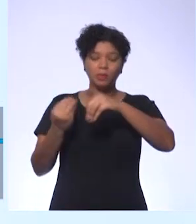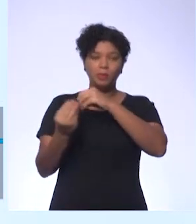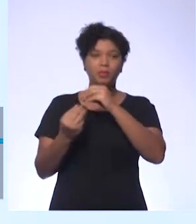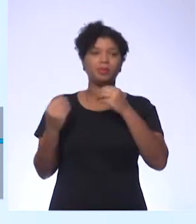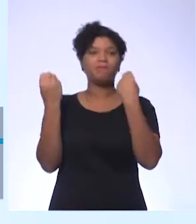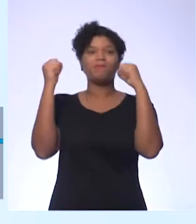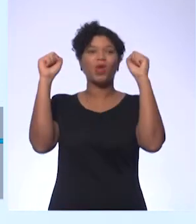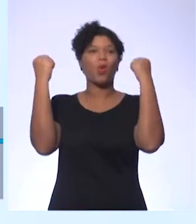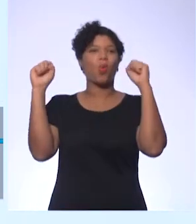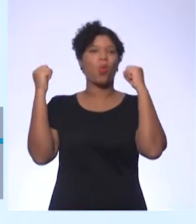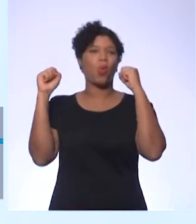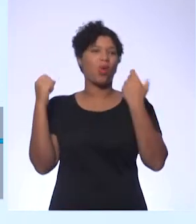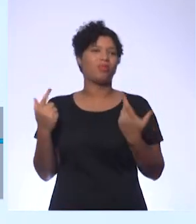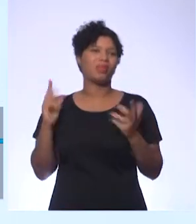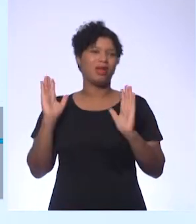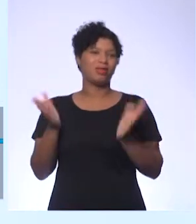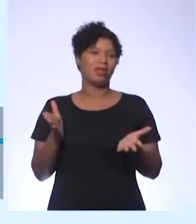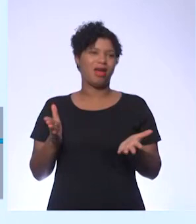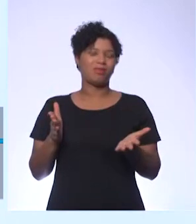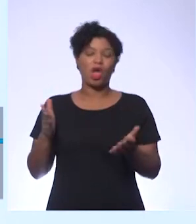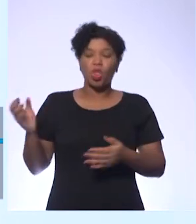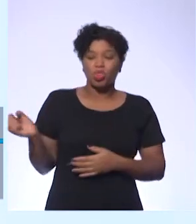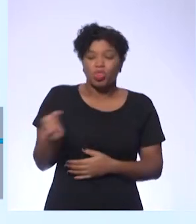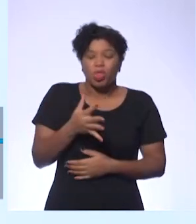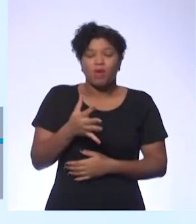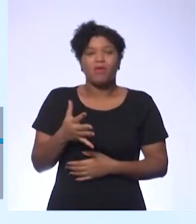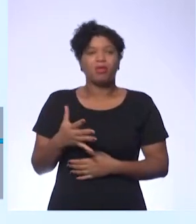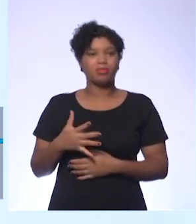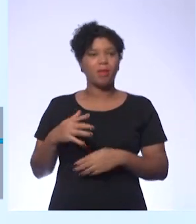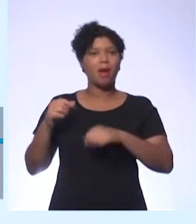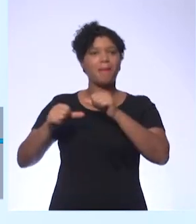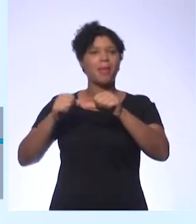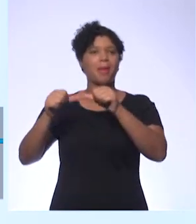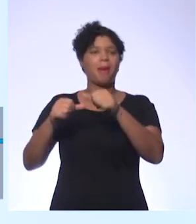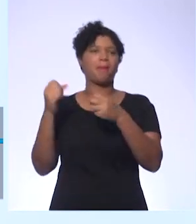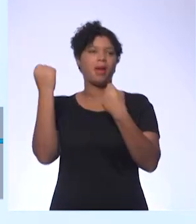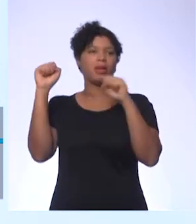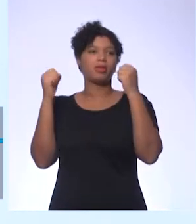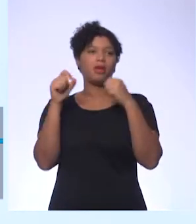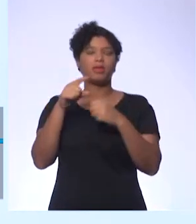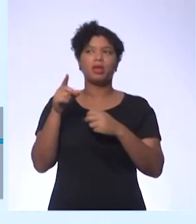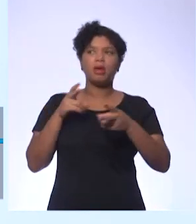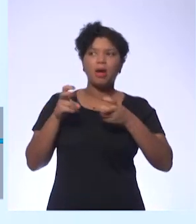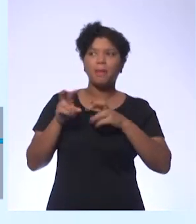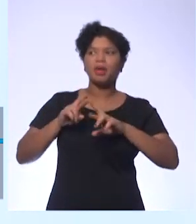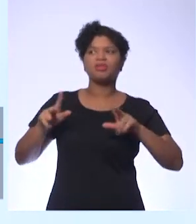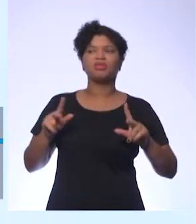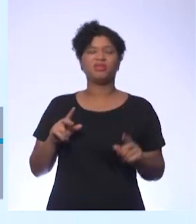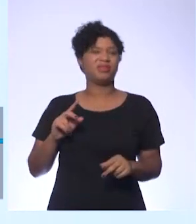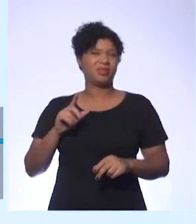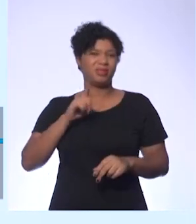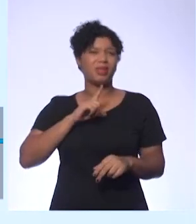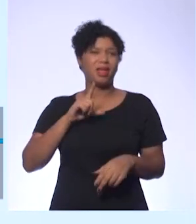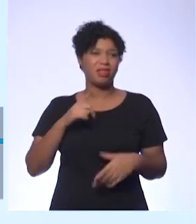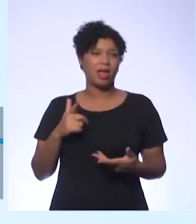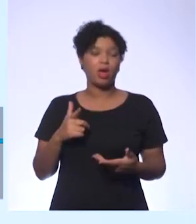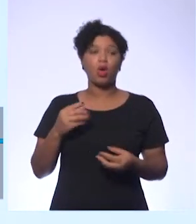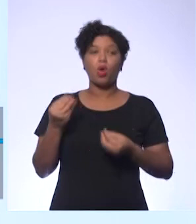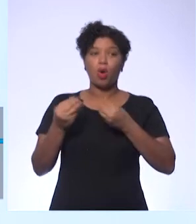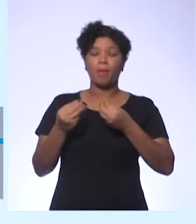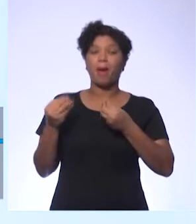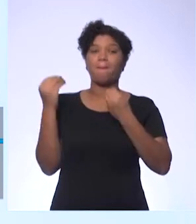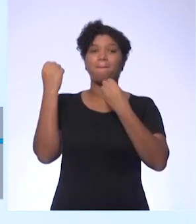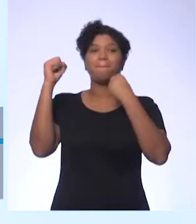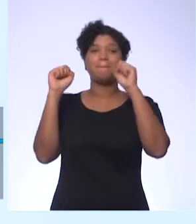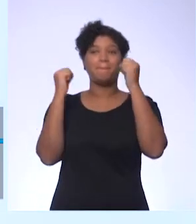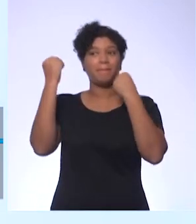dessa relação com o trabalho, né, da forma de trabalho, as manufaturas você já vai ter um trabalho onde existe uma máquina